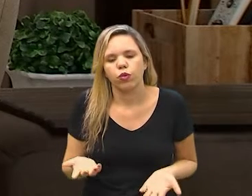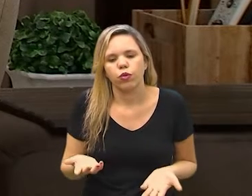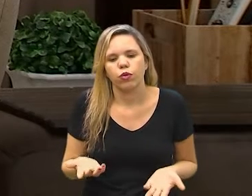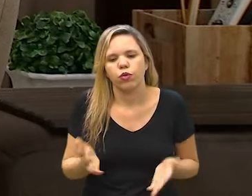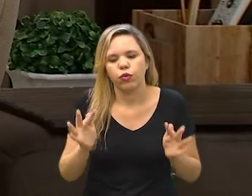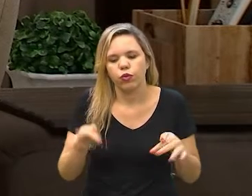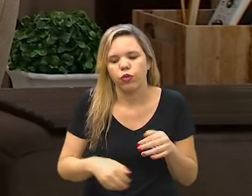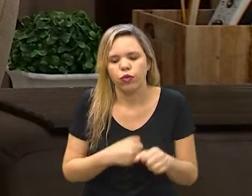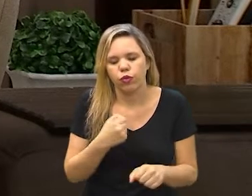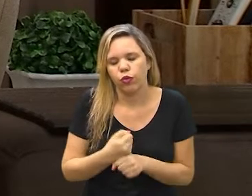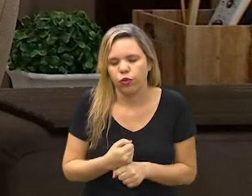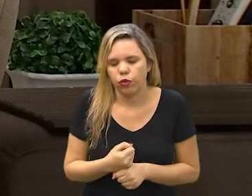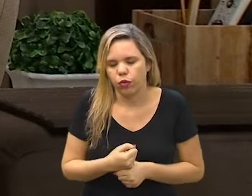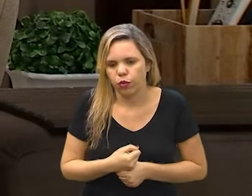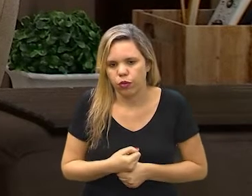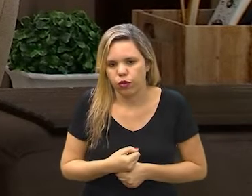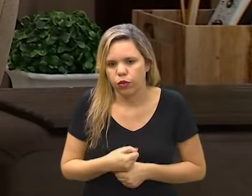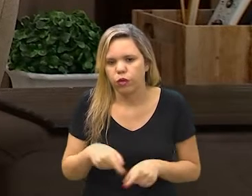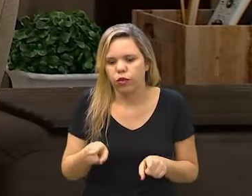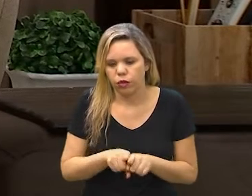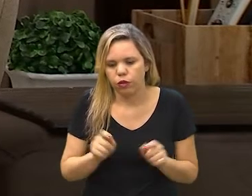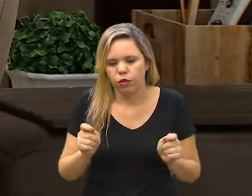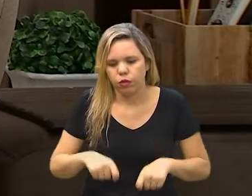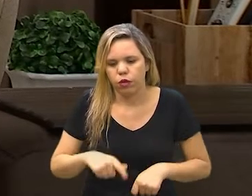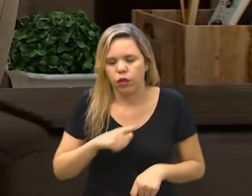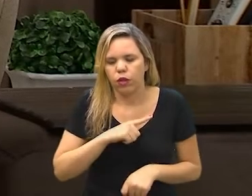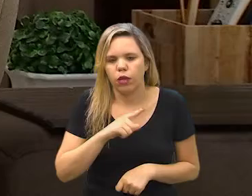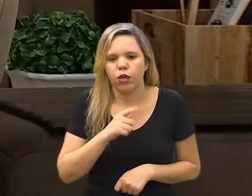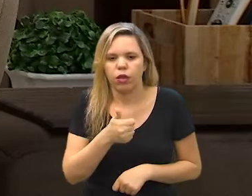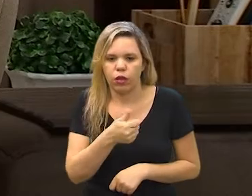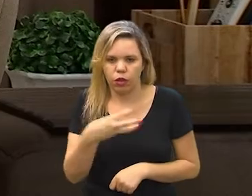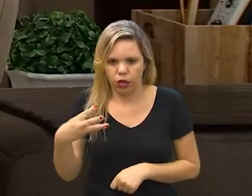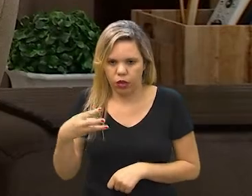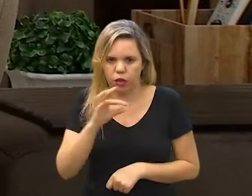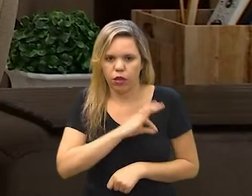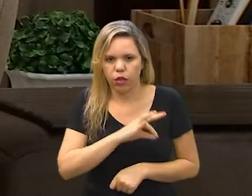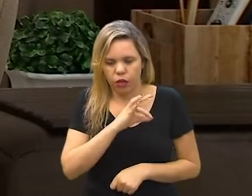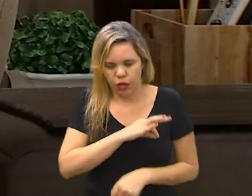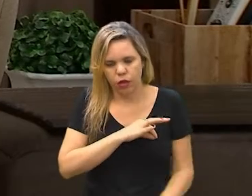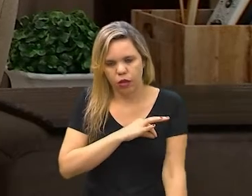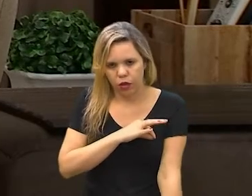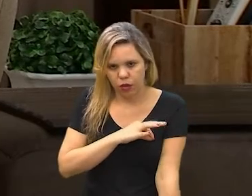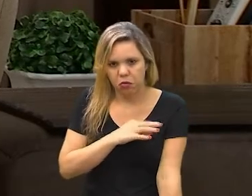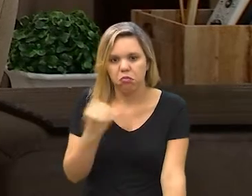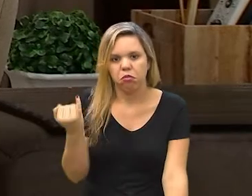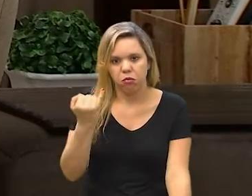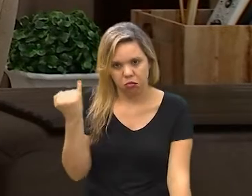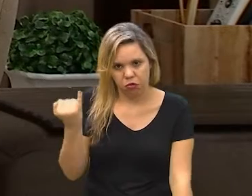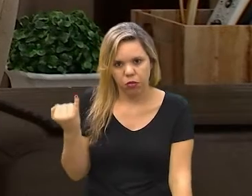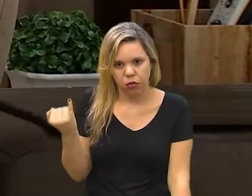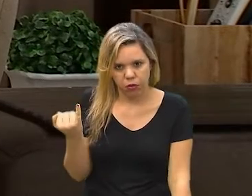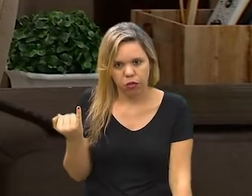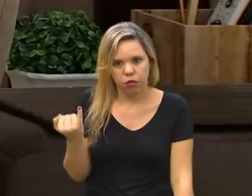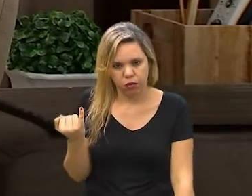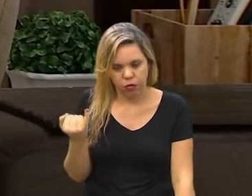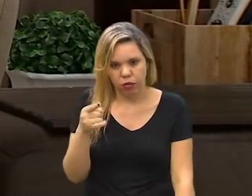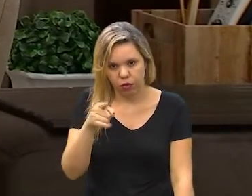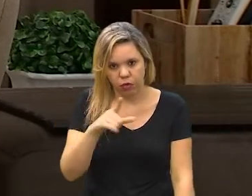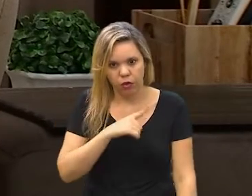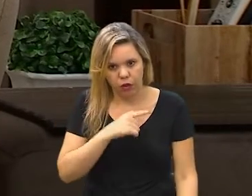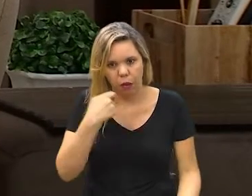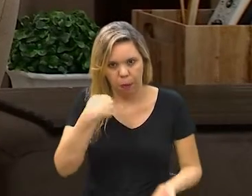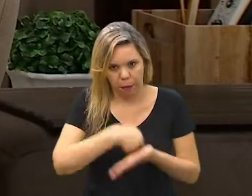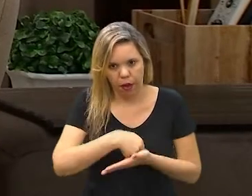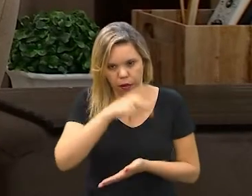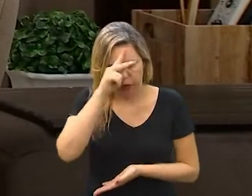que no final do ano, justamente, também possa ter um 13º salário? O 13º ele é muito importante, é importante você se